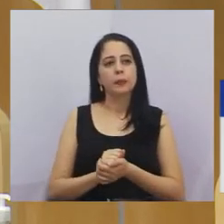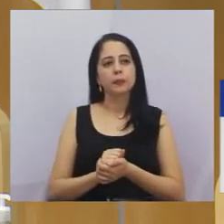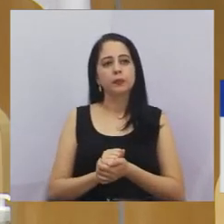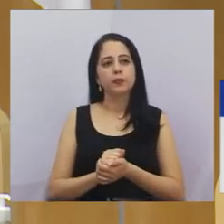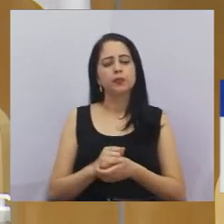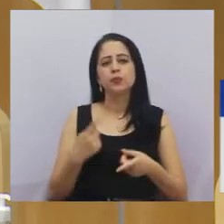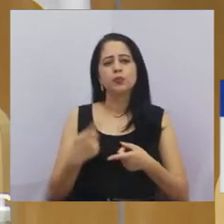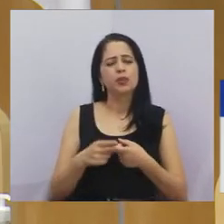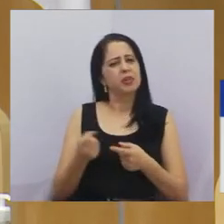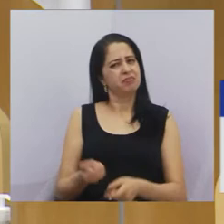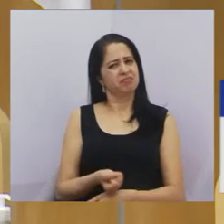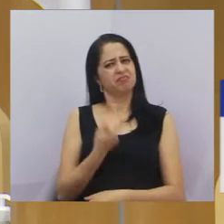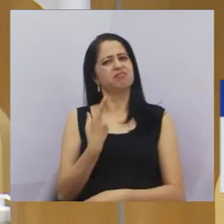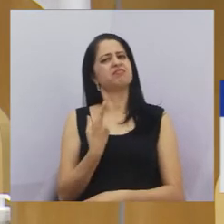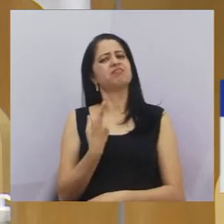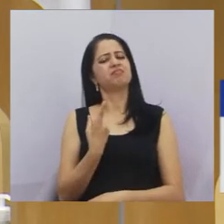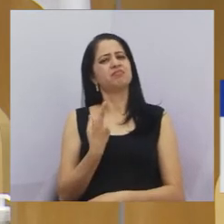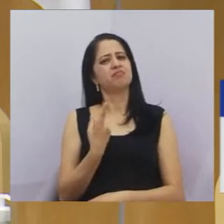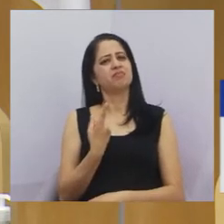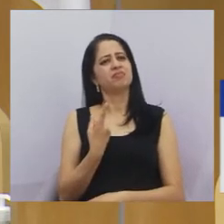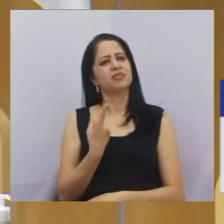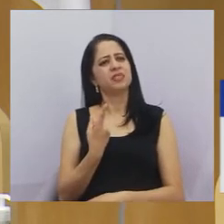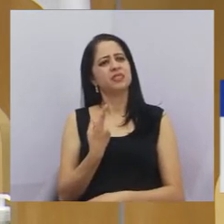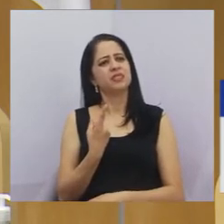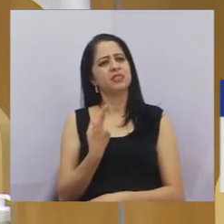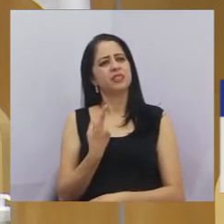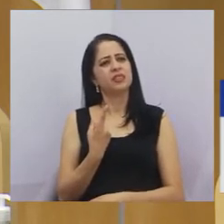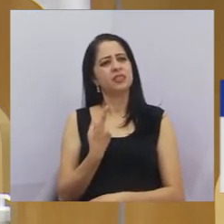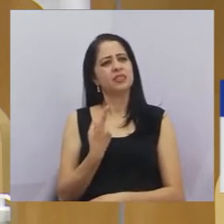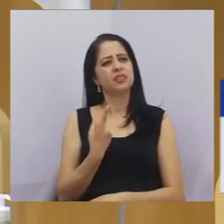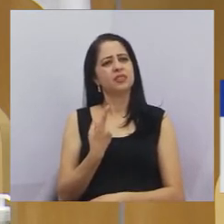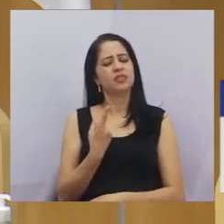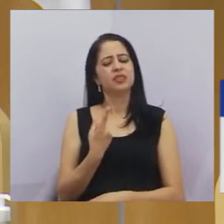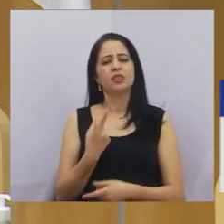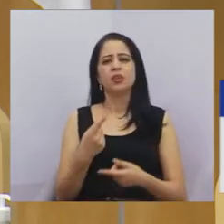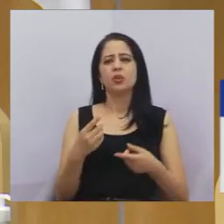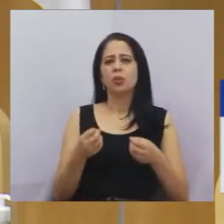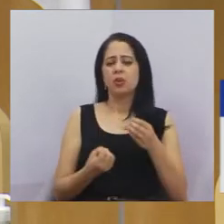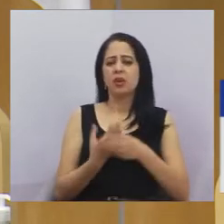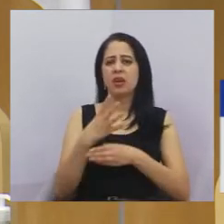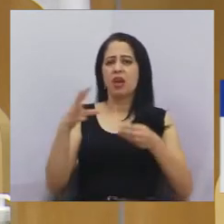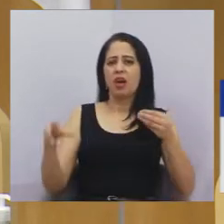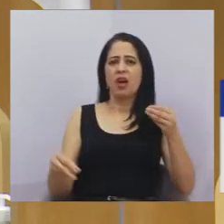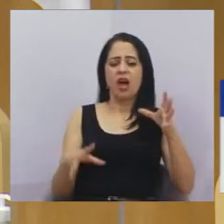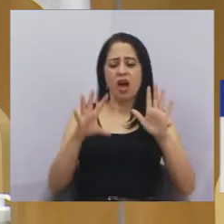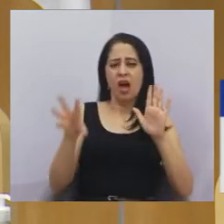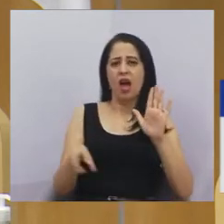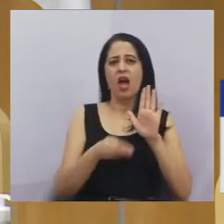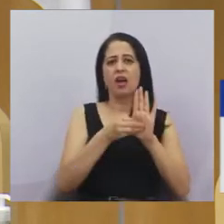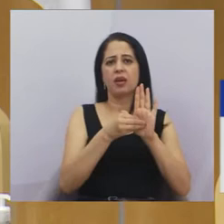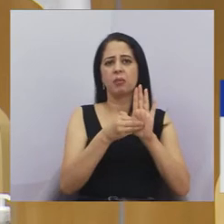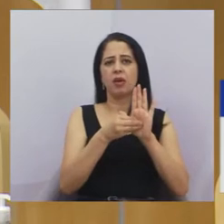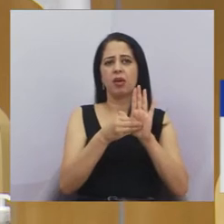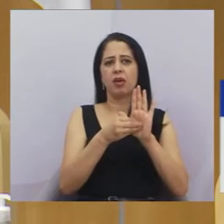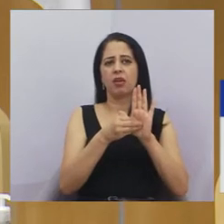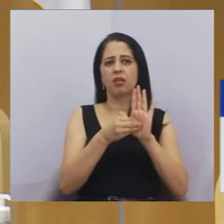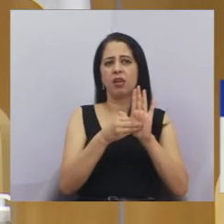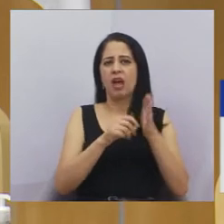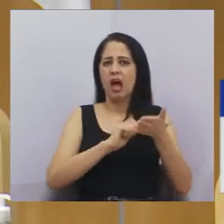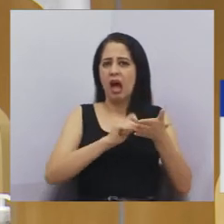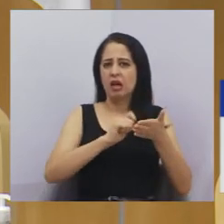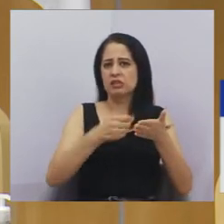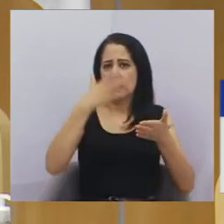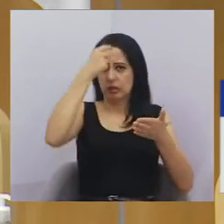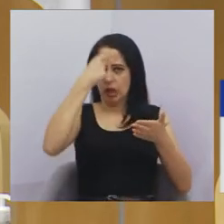de achar muito estranho a gente não trazer aqui algumas emendas A subemenda assinada por mim, pelo pastor